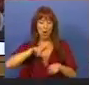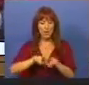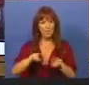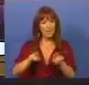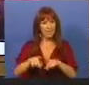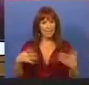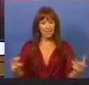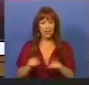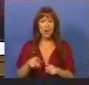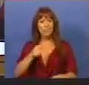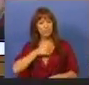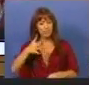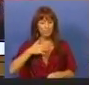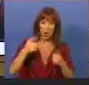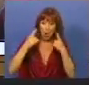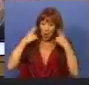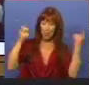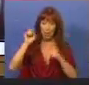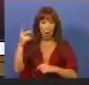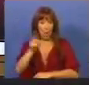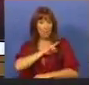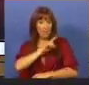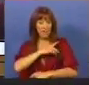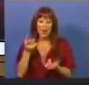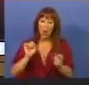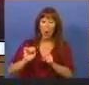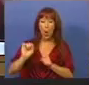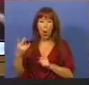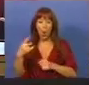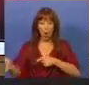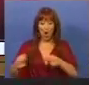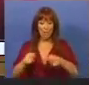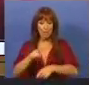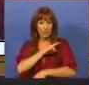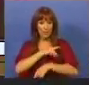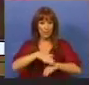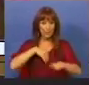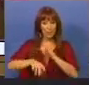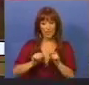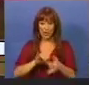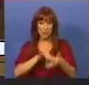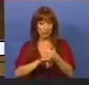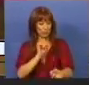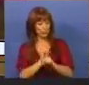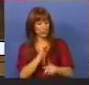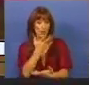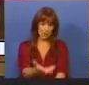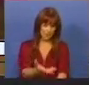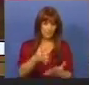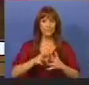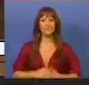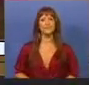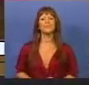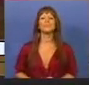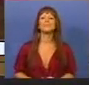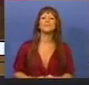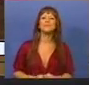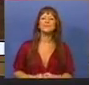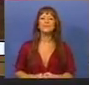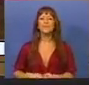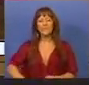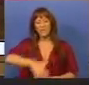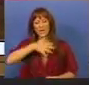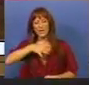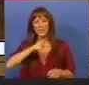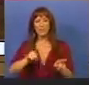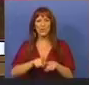a ser propriedade pública ou privada ou até geridos privadamente por um concessionário. Em